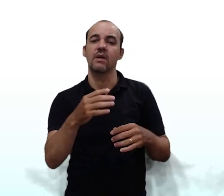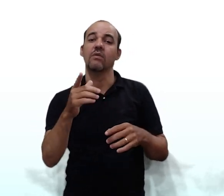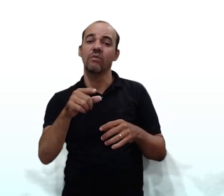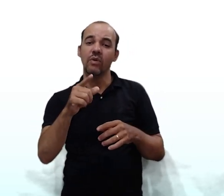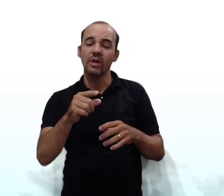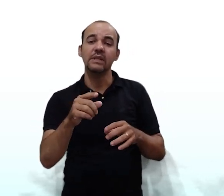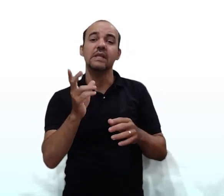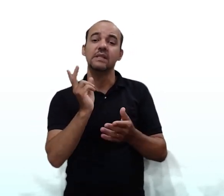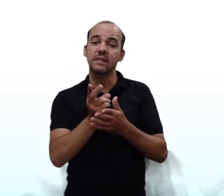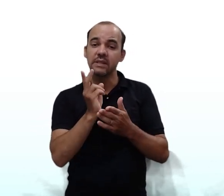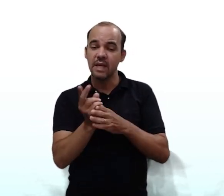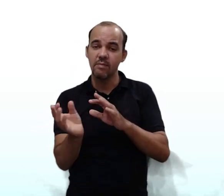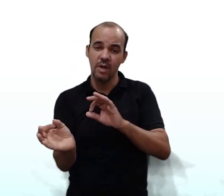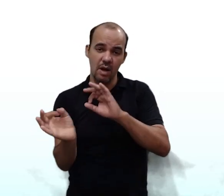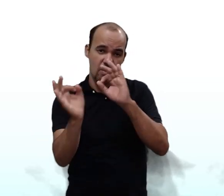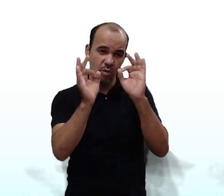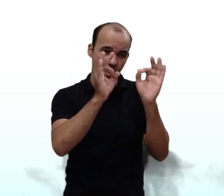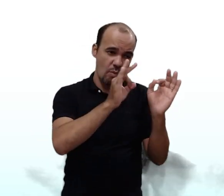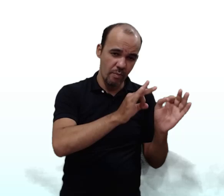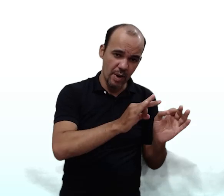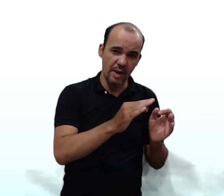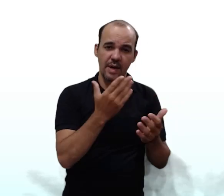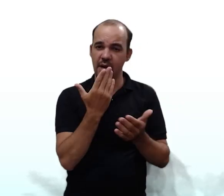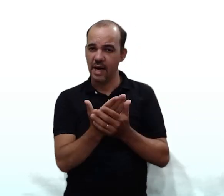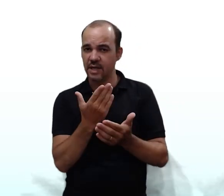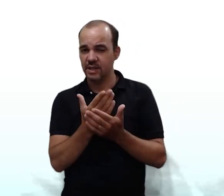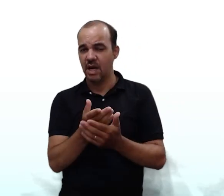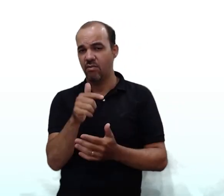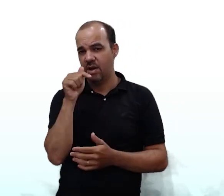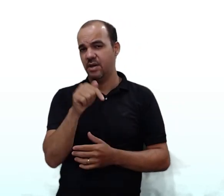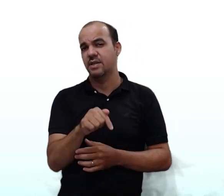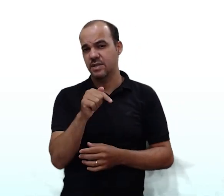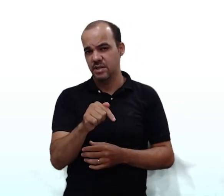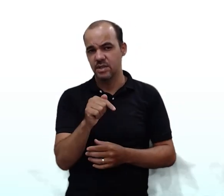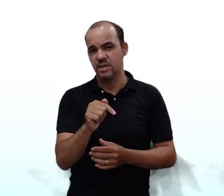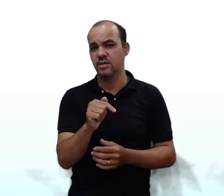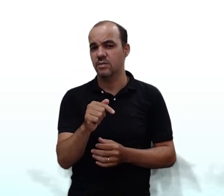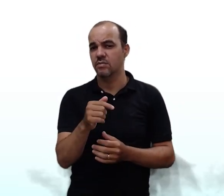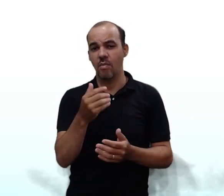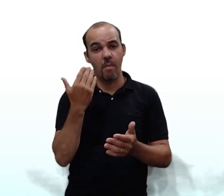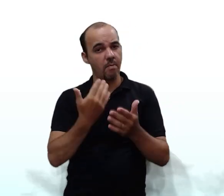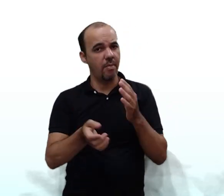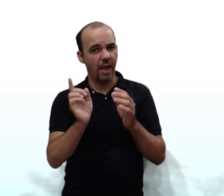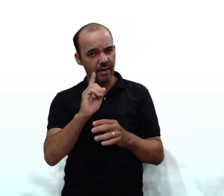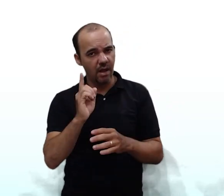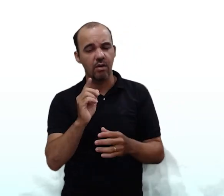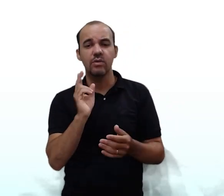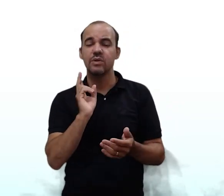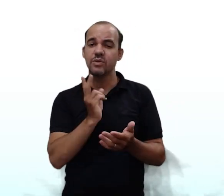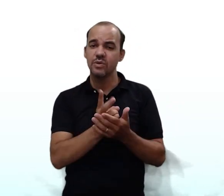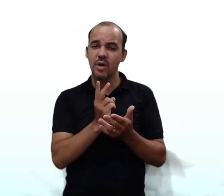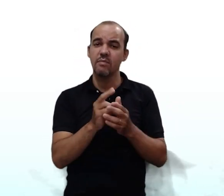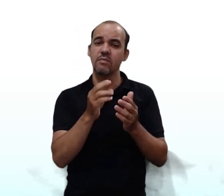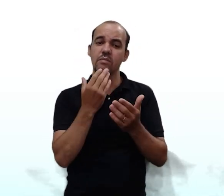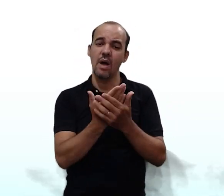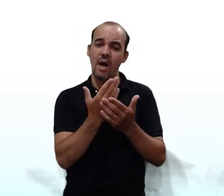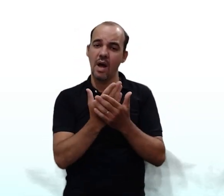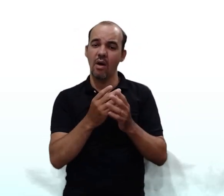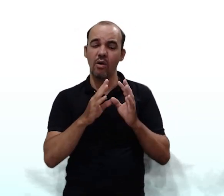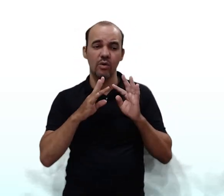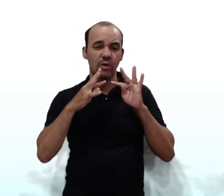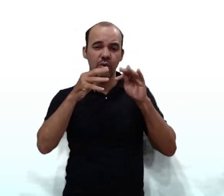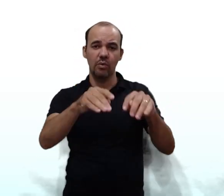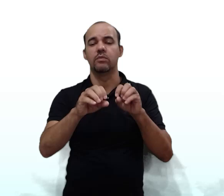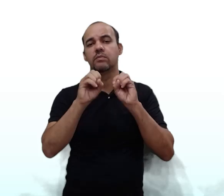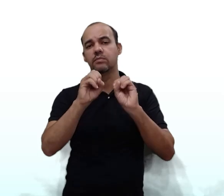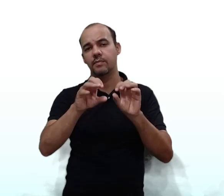chegar novos encontros. E lembrando, não é somente para a língua inglesa, outros componentes curriculares você vai encontrar por aqui com a gente também,